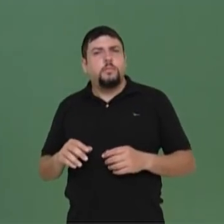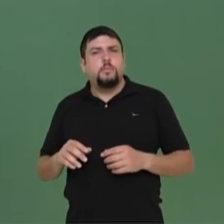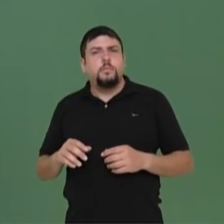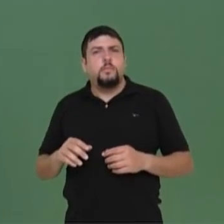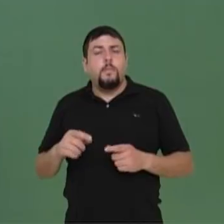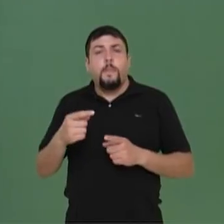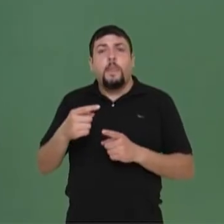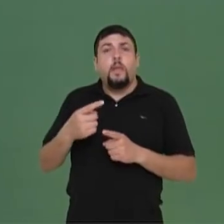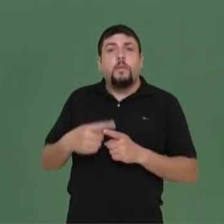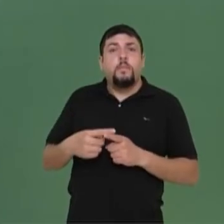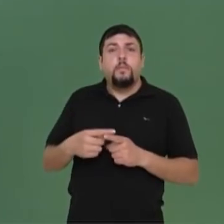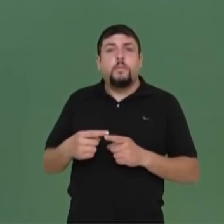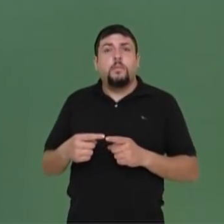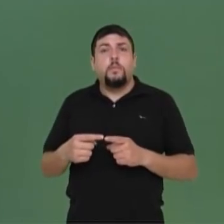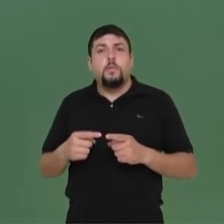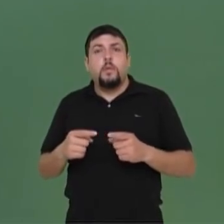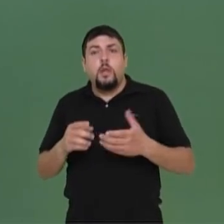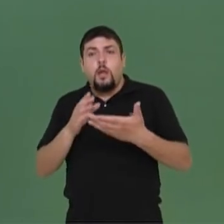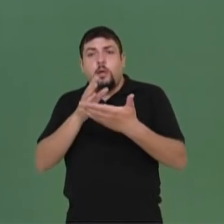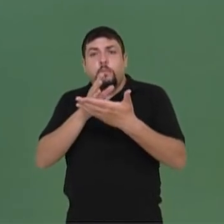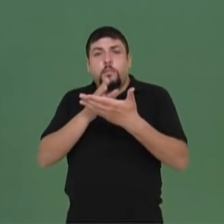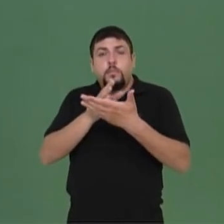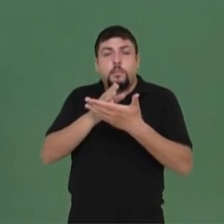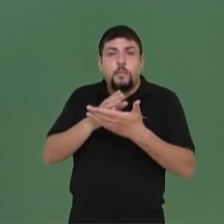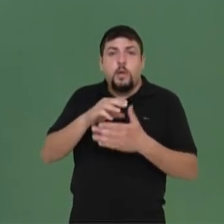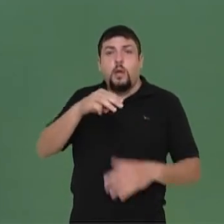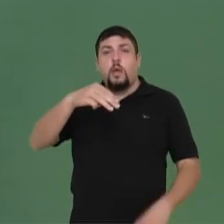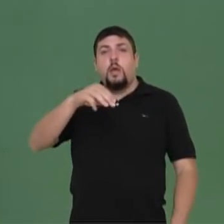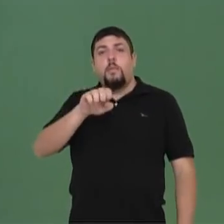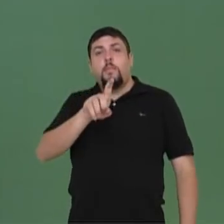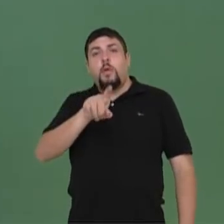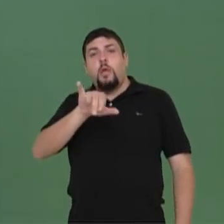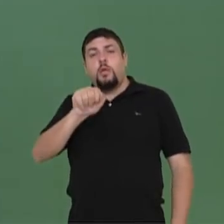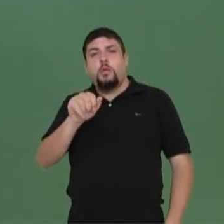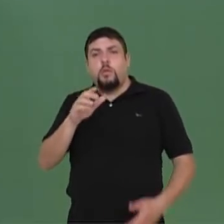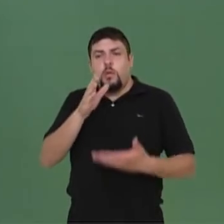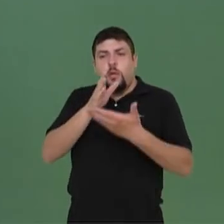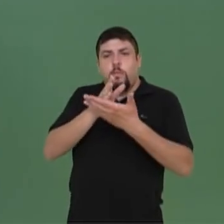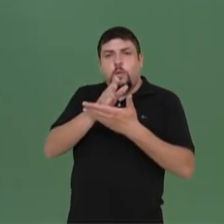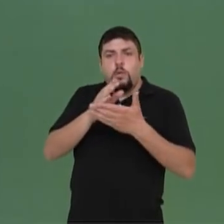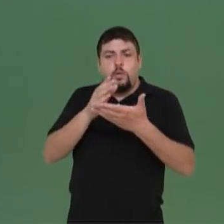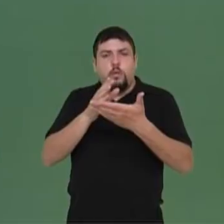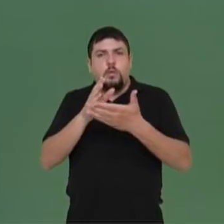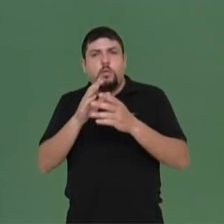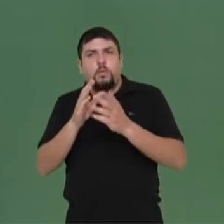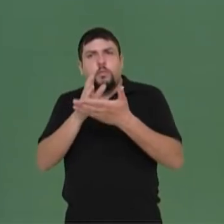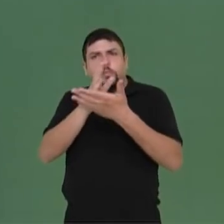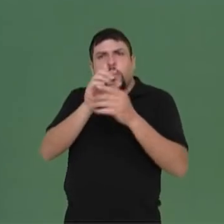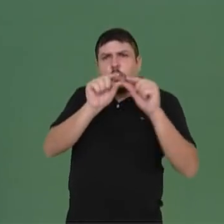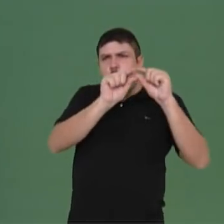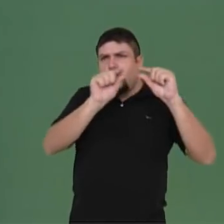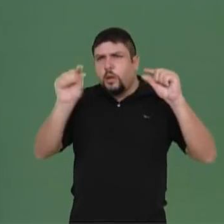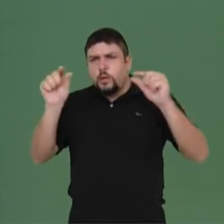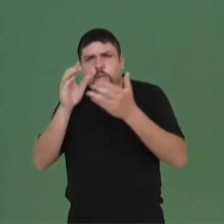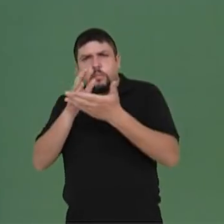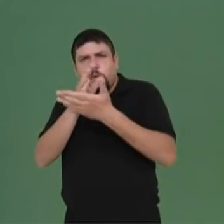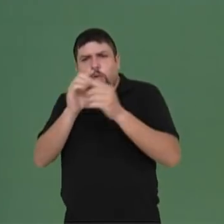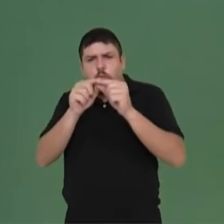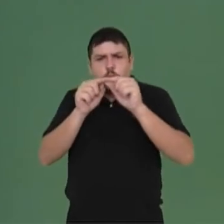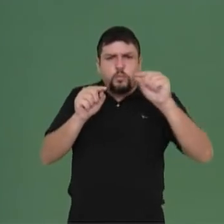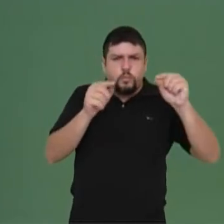média é maior do que a metade, por exemplo? Porque nesse caso em particular, ó,